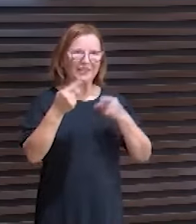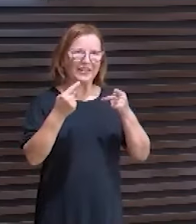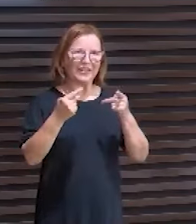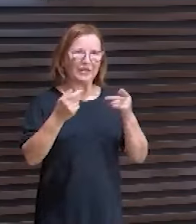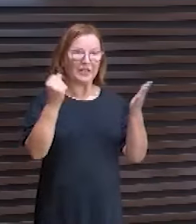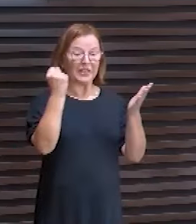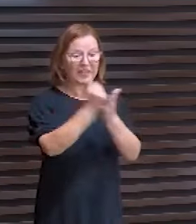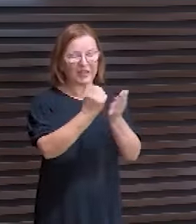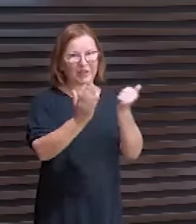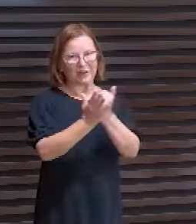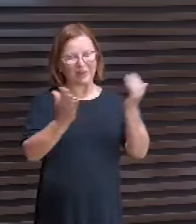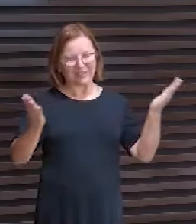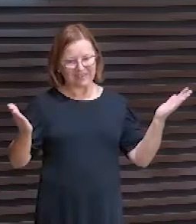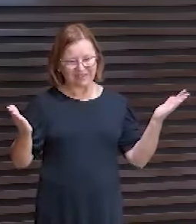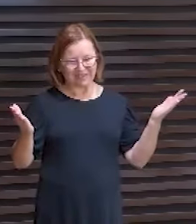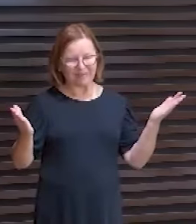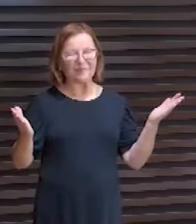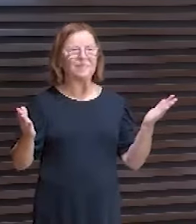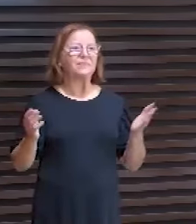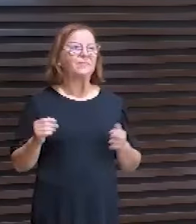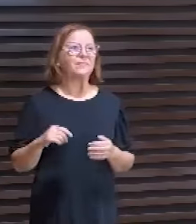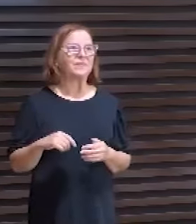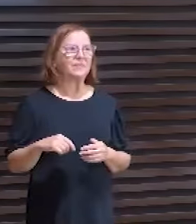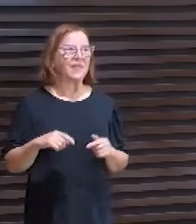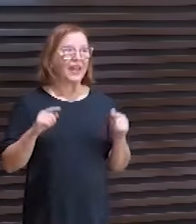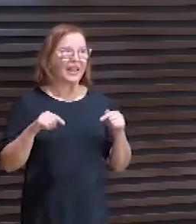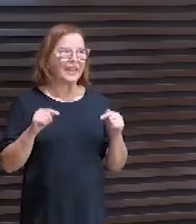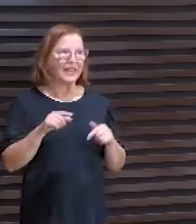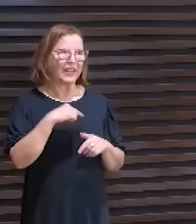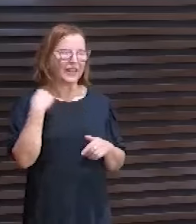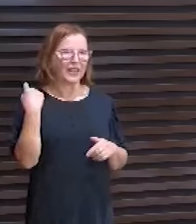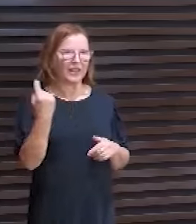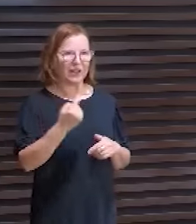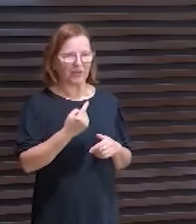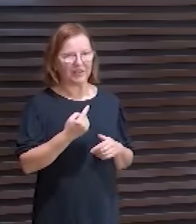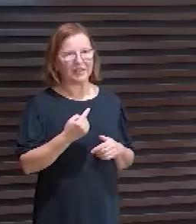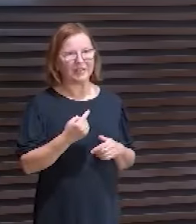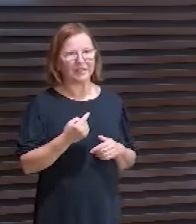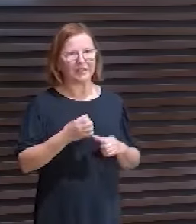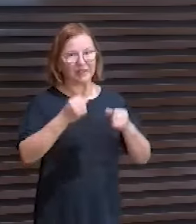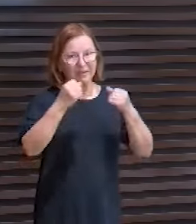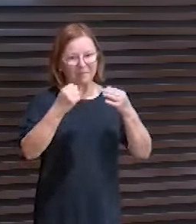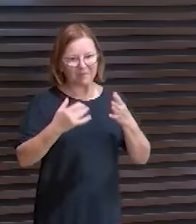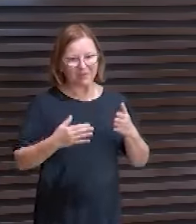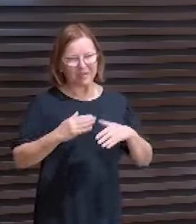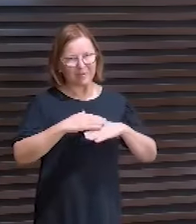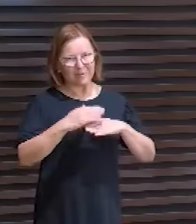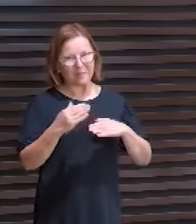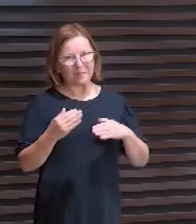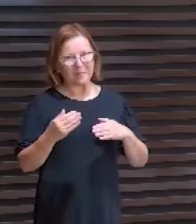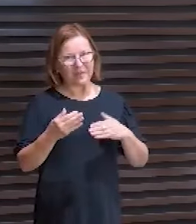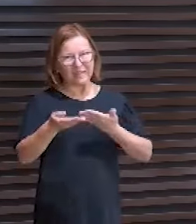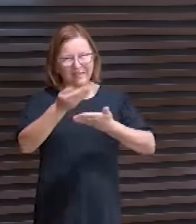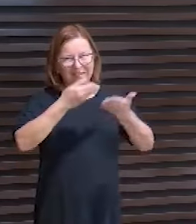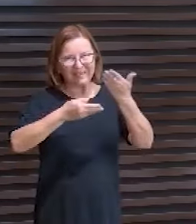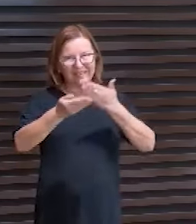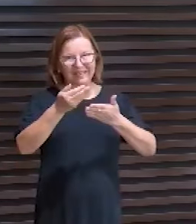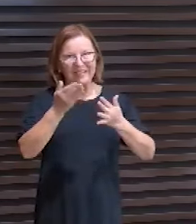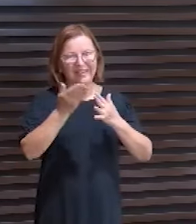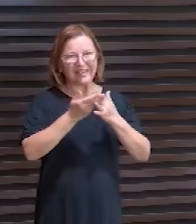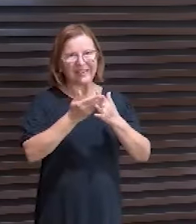Ego aqui nós vamos estar voltando mais para o relacionamento casal o relacionamento marido e